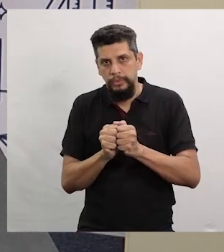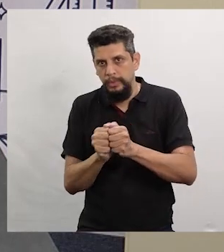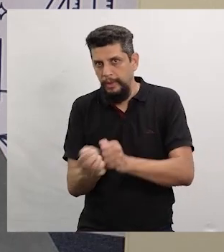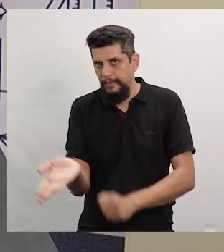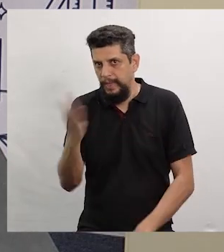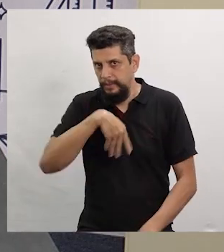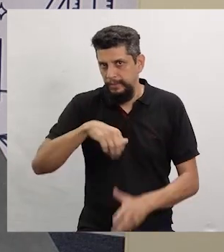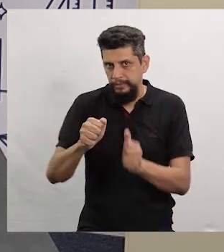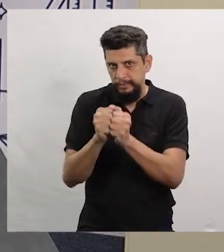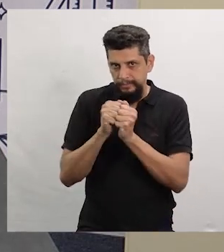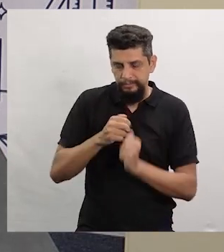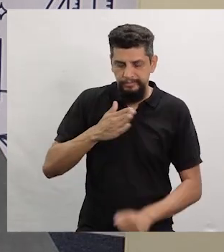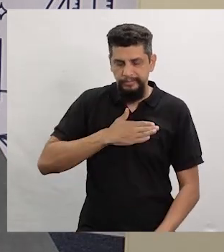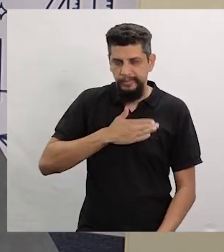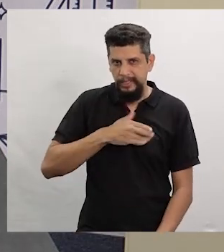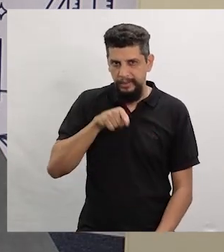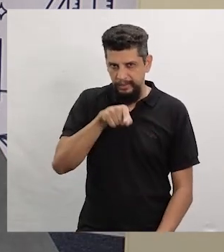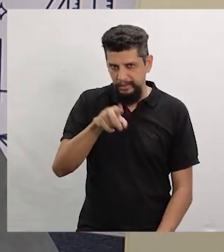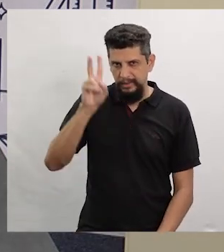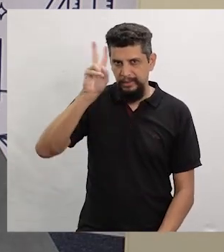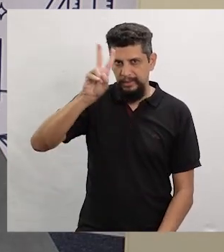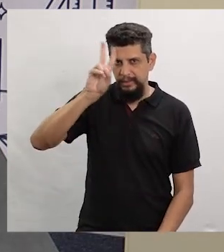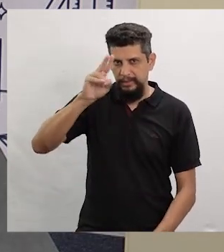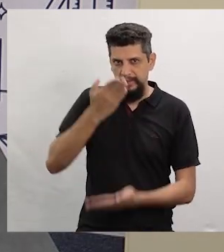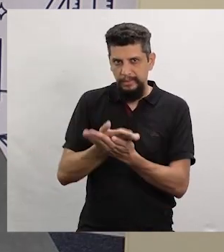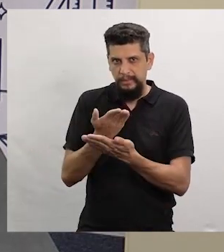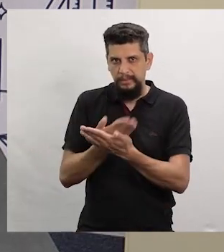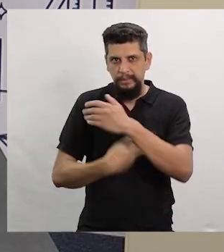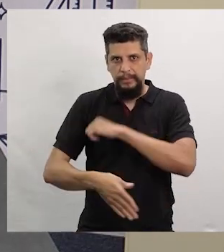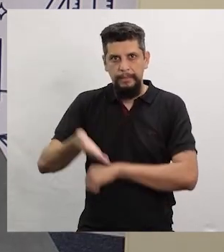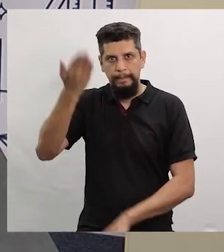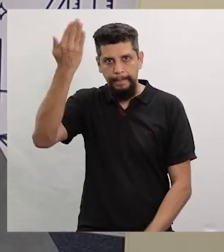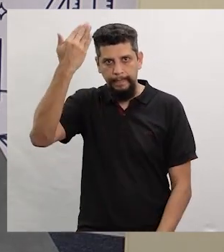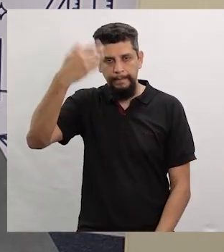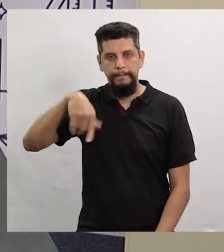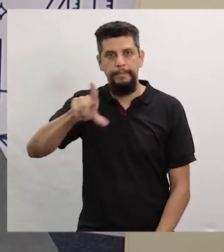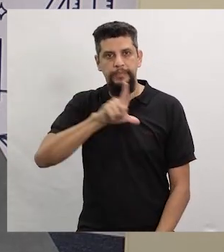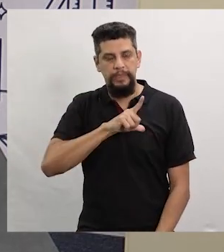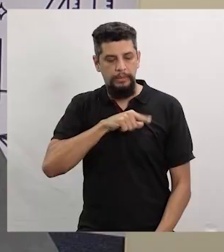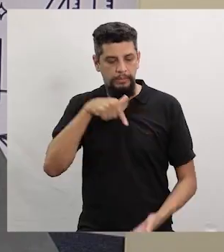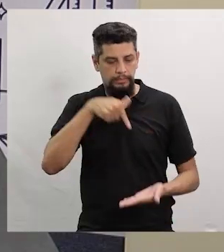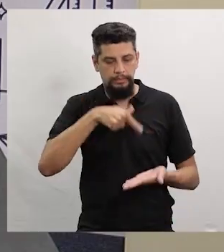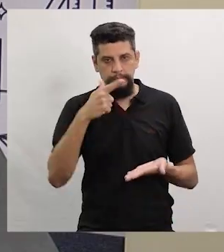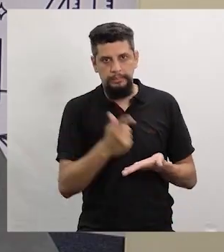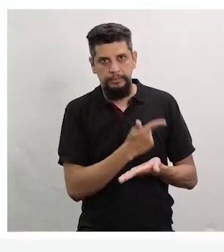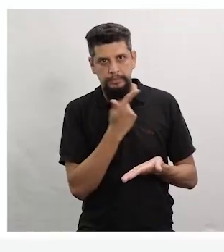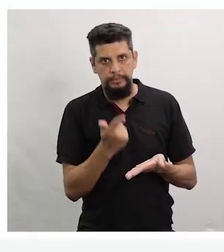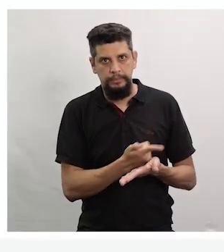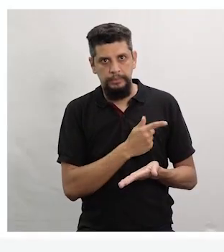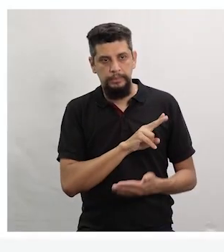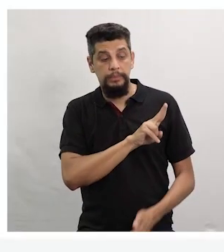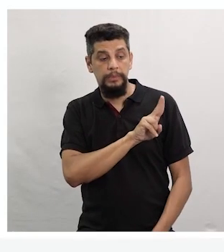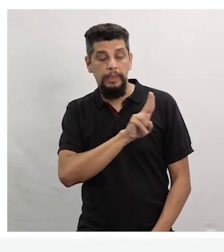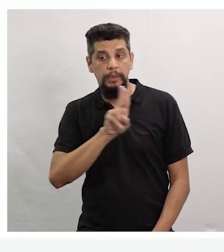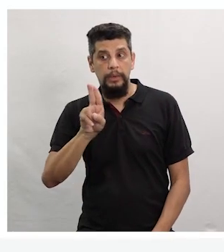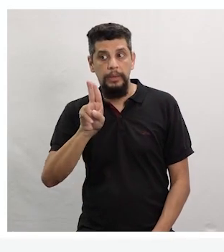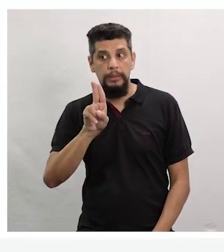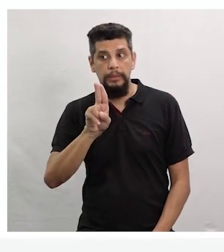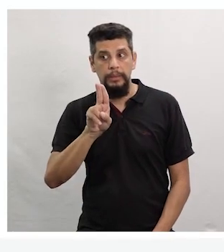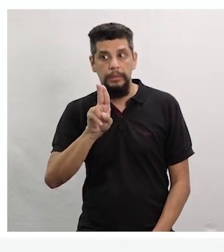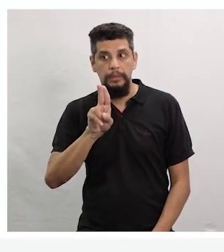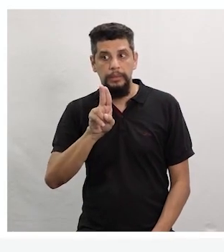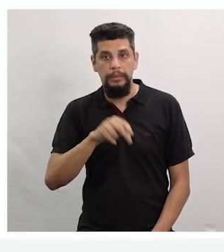venham aqui comigo lembram que na aula anterior nós trouxemos um livro eh o nome do